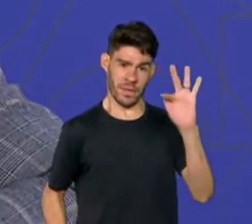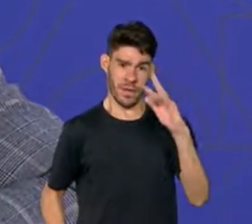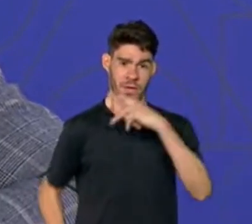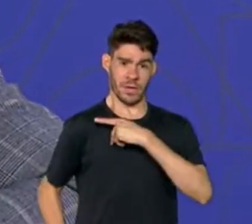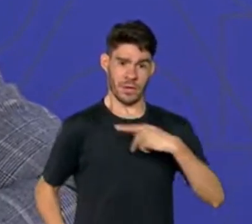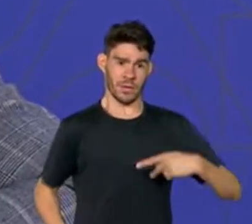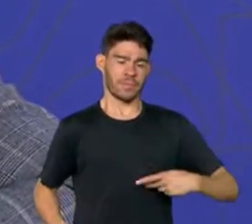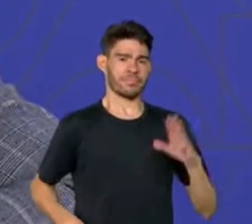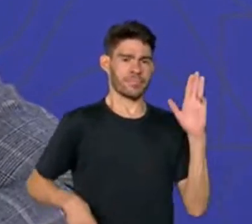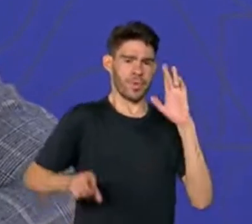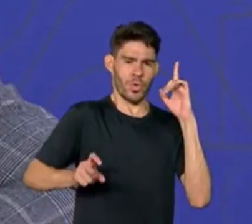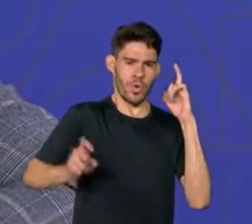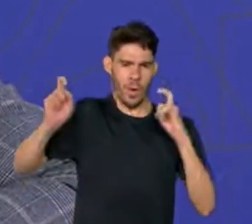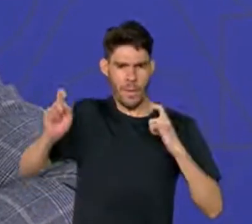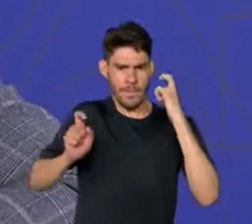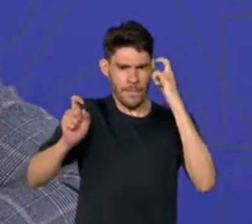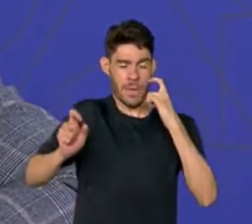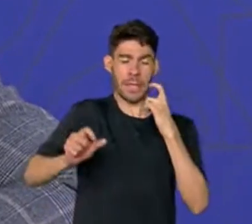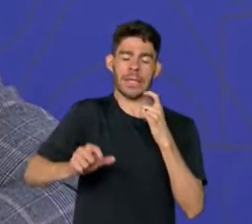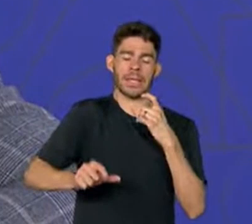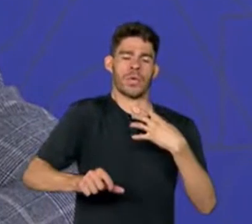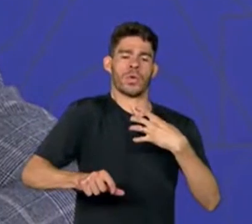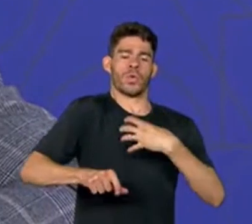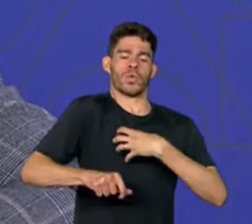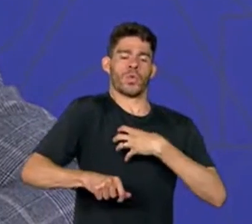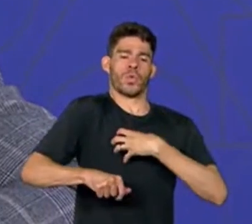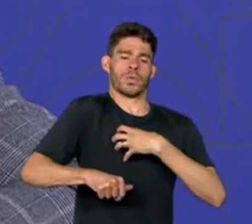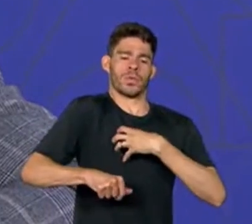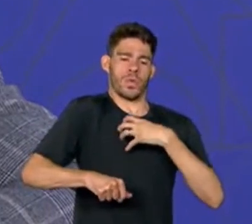com a situação na cidade de São Paulo,